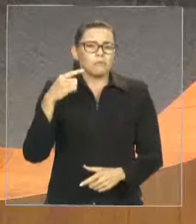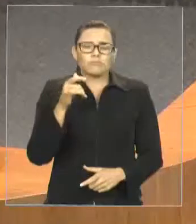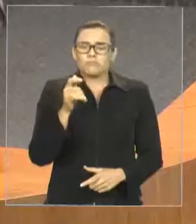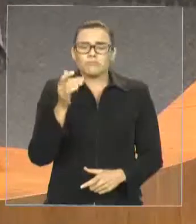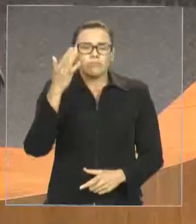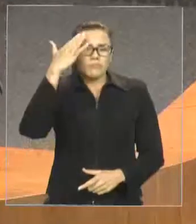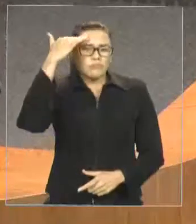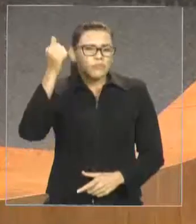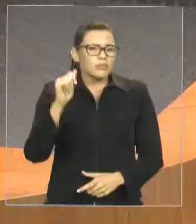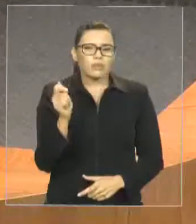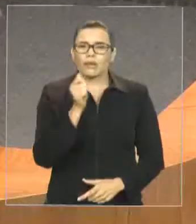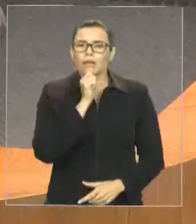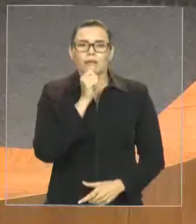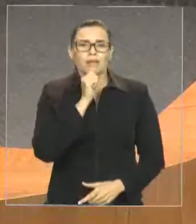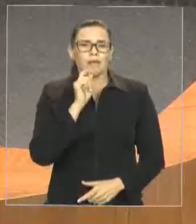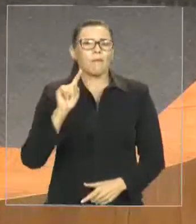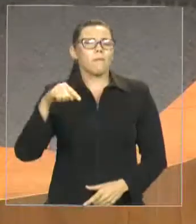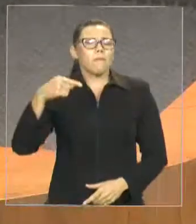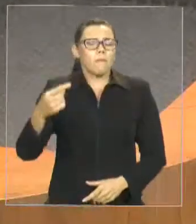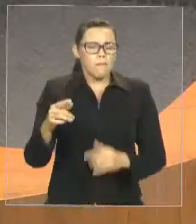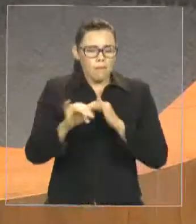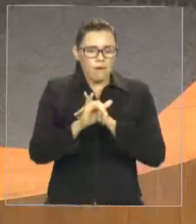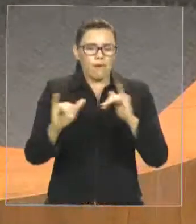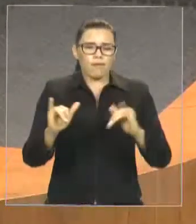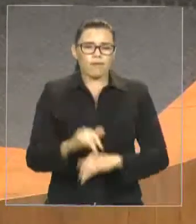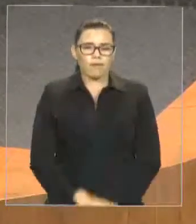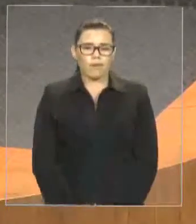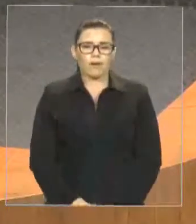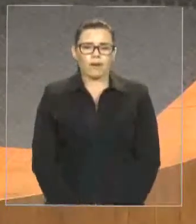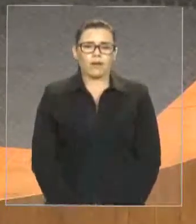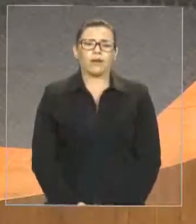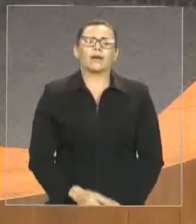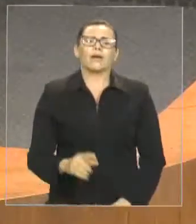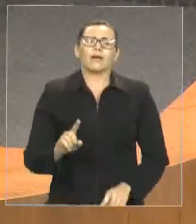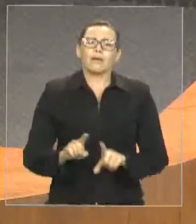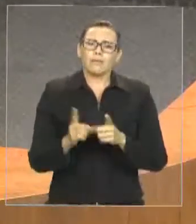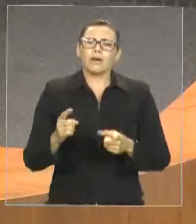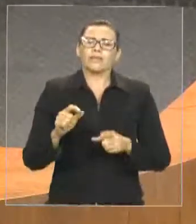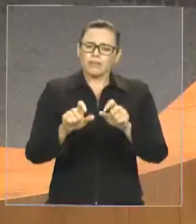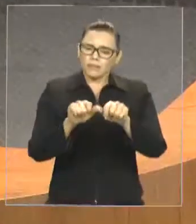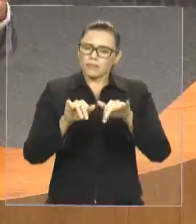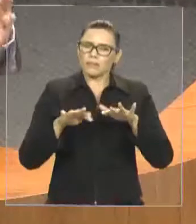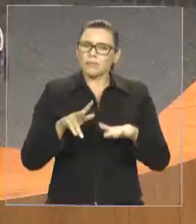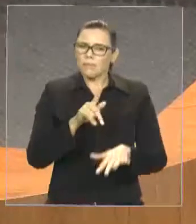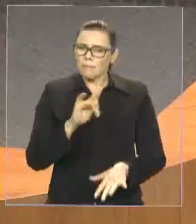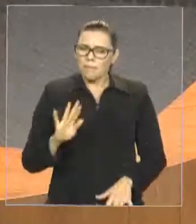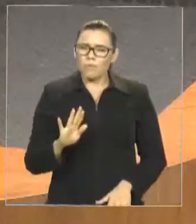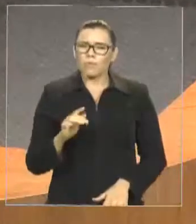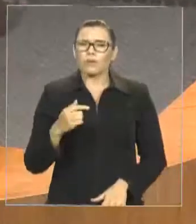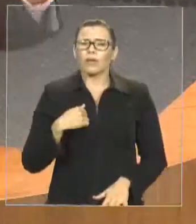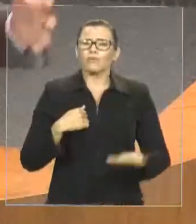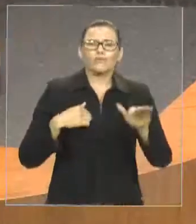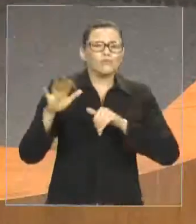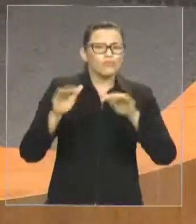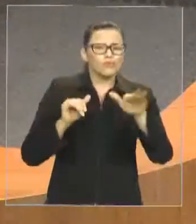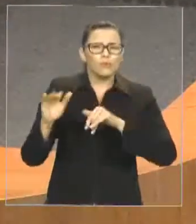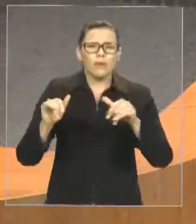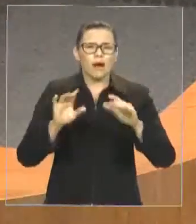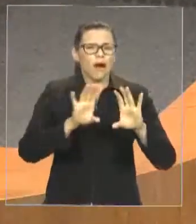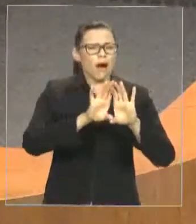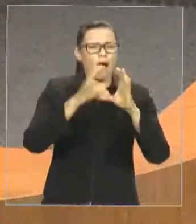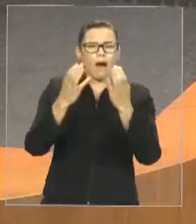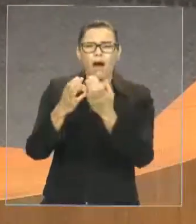com a comunidade, para que a comunidade também tenha a chance de conhecer o projeto e os